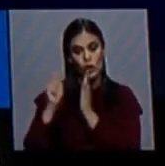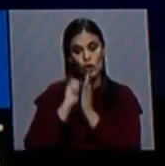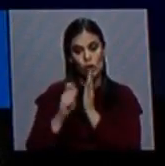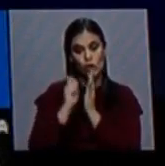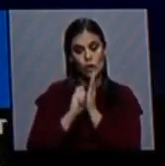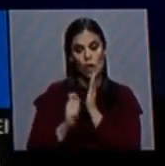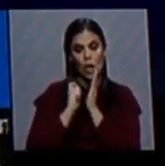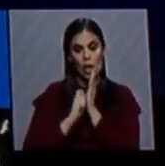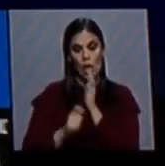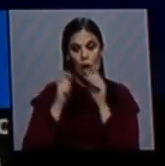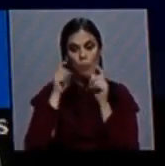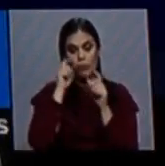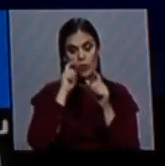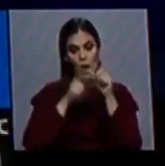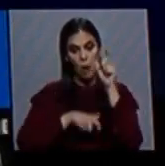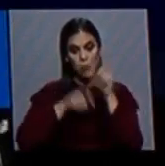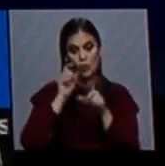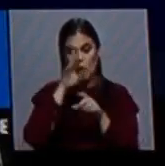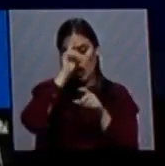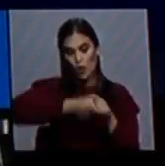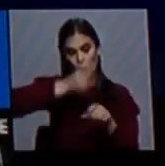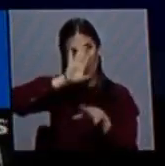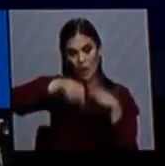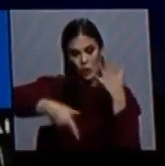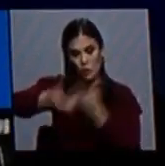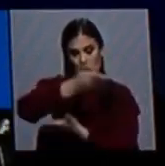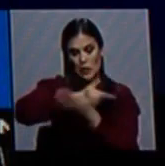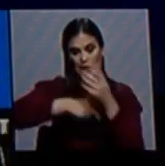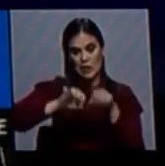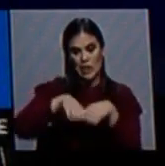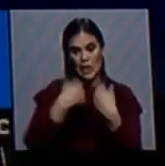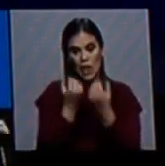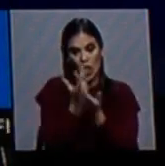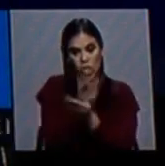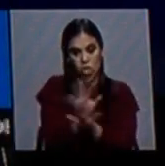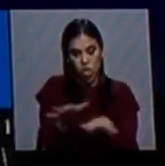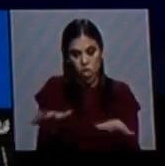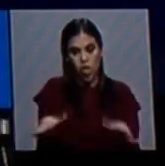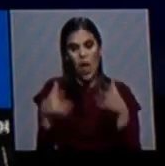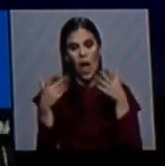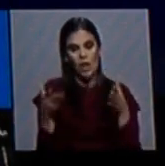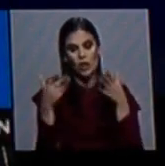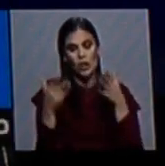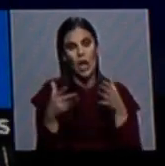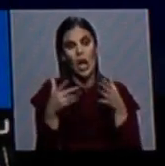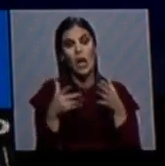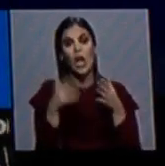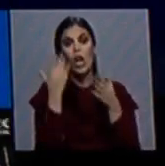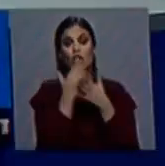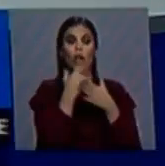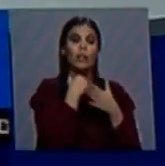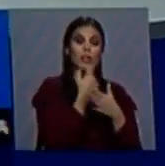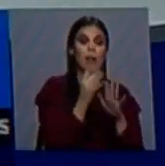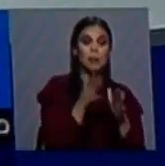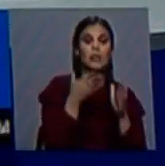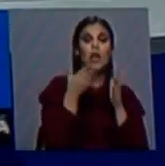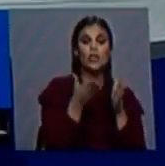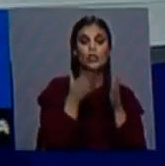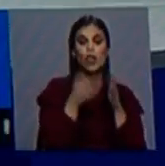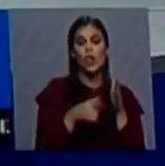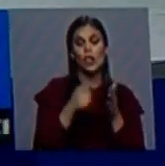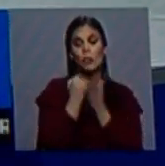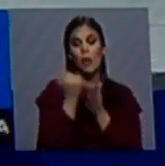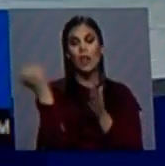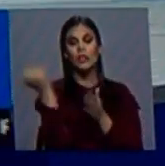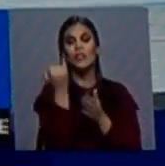cidadania e ajudar crianças sinalizadas pelas escolas e as crianças que nós apoiamos na instituição. A Rosa ia dar